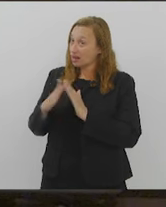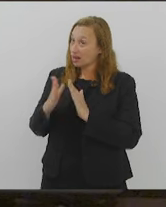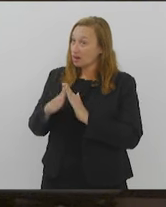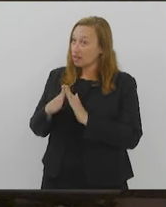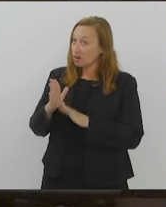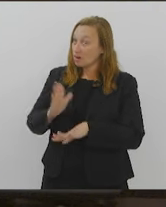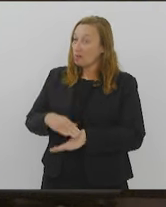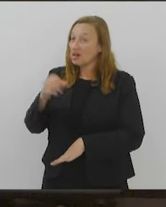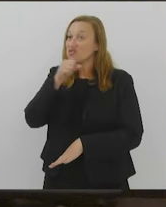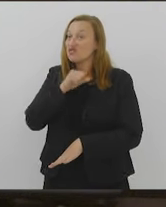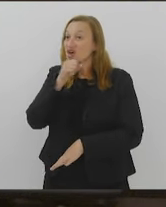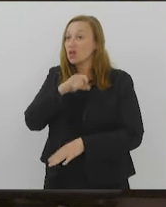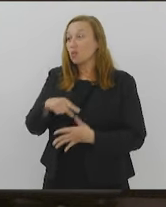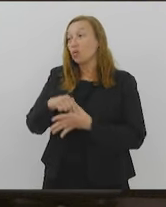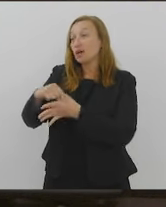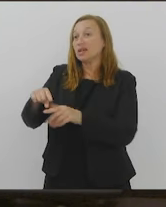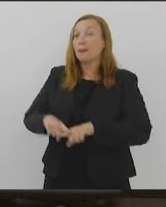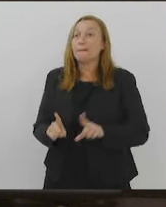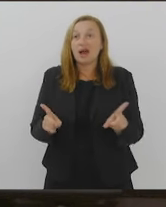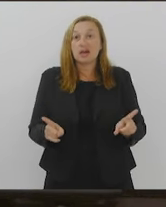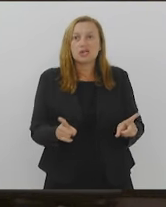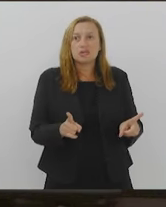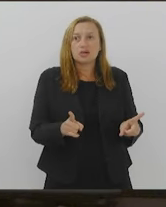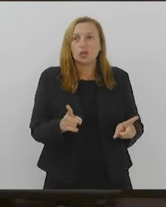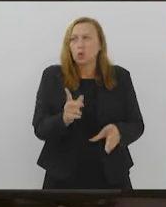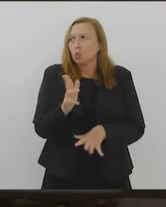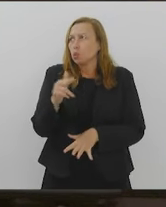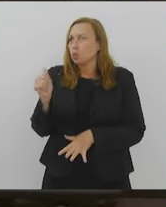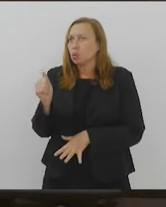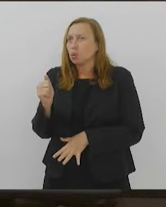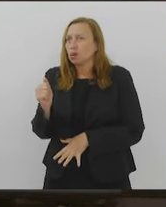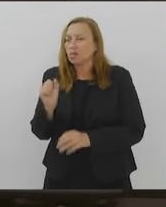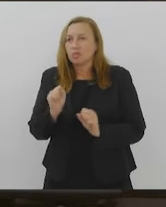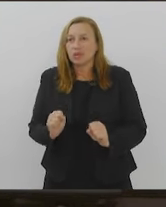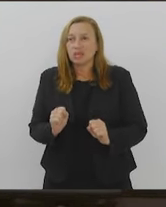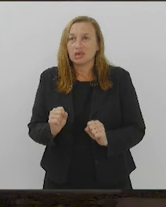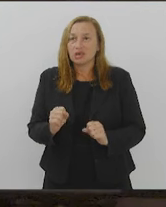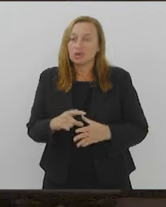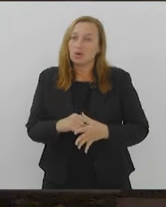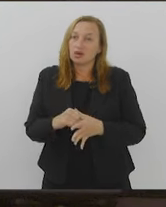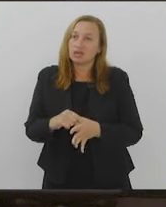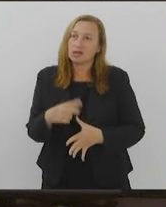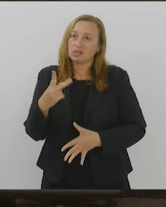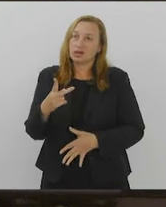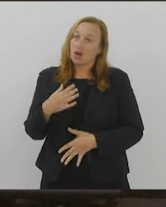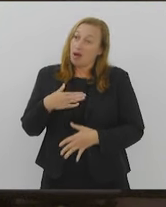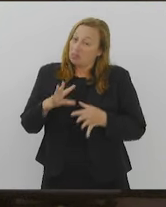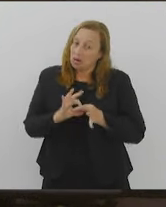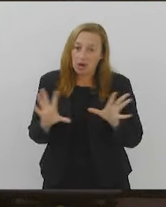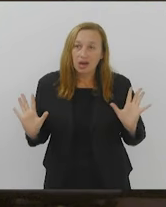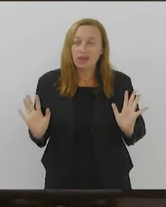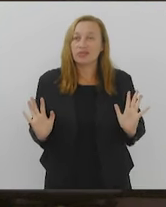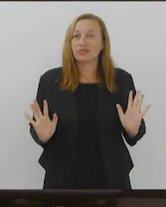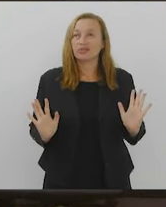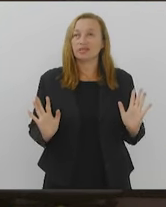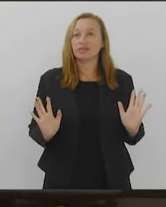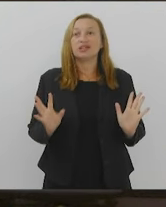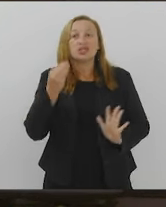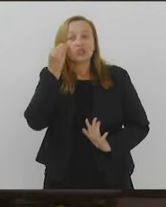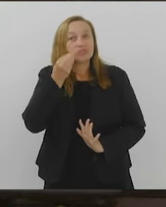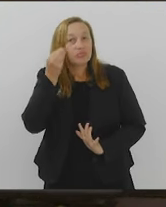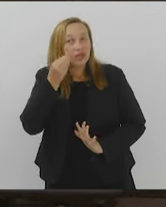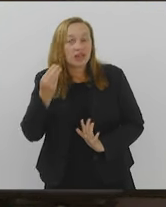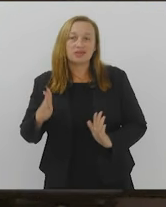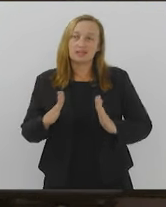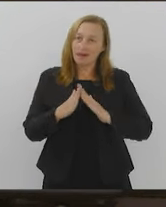líder, mas jamais poderia ser o teu líder. Eu falei: não, pelo amor de Deus, fica à vontade, com a tua experiência que já é na